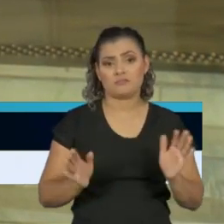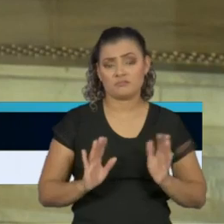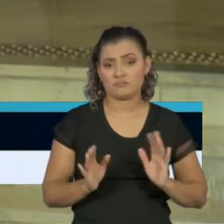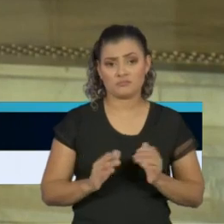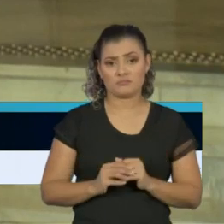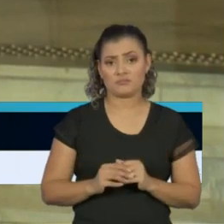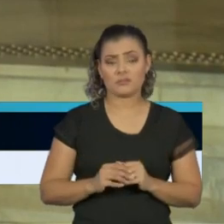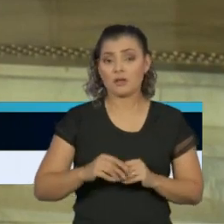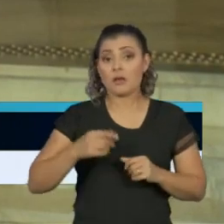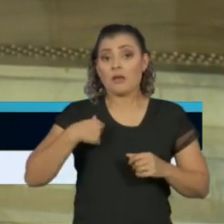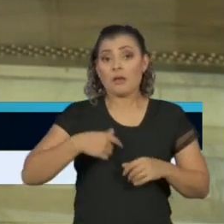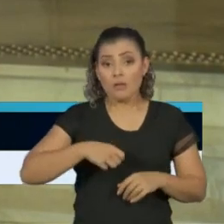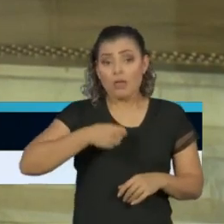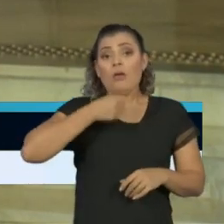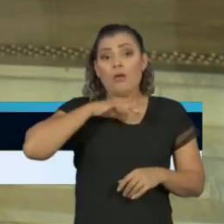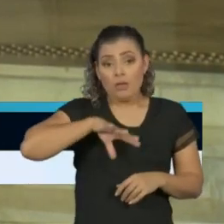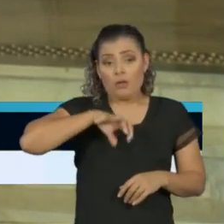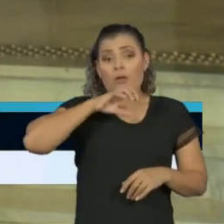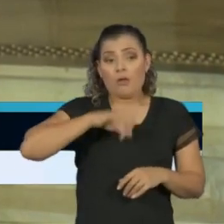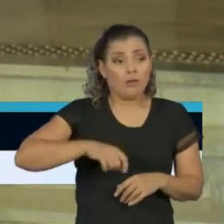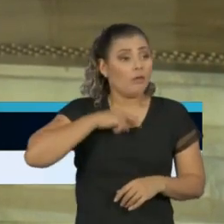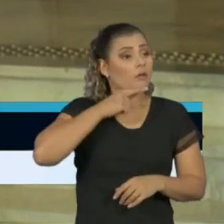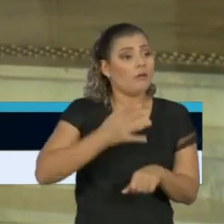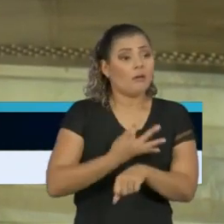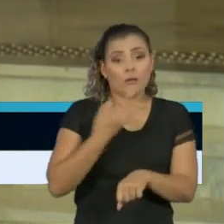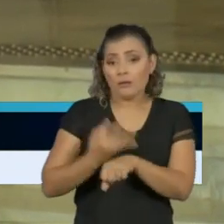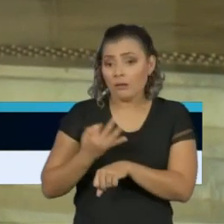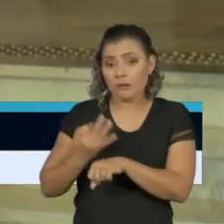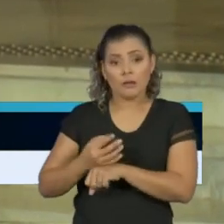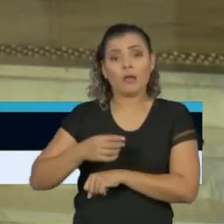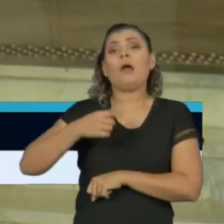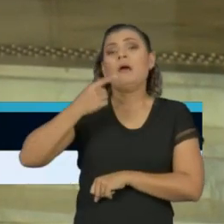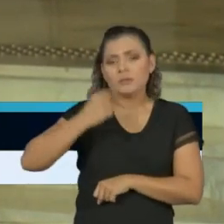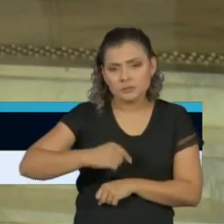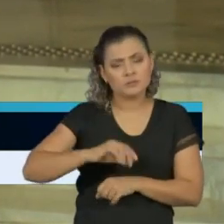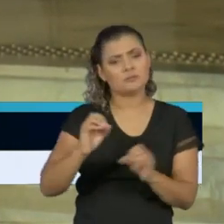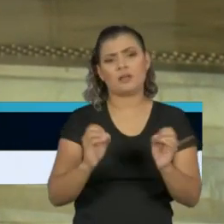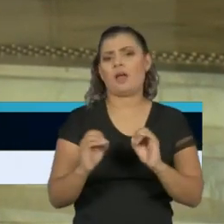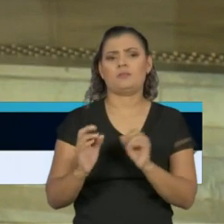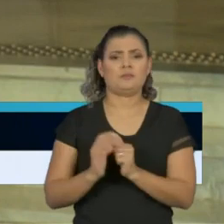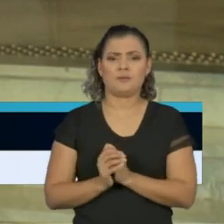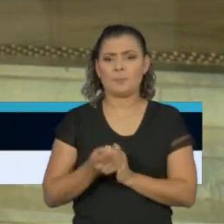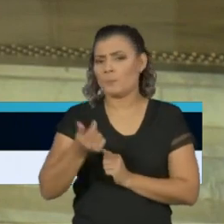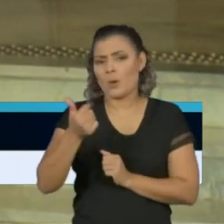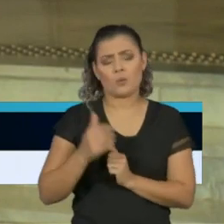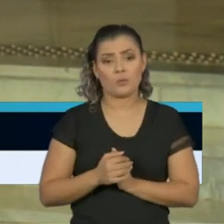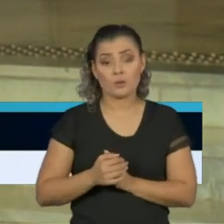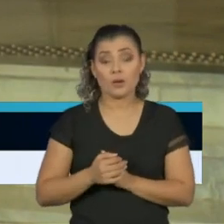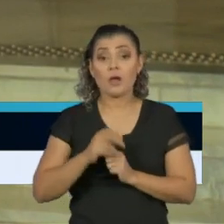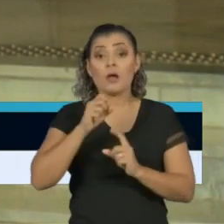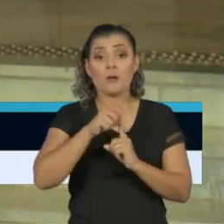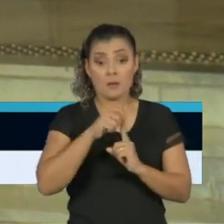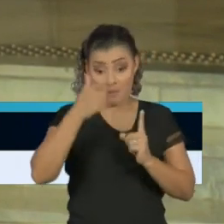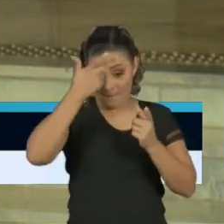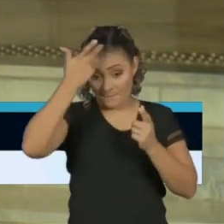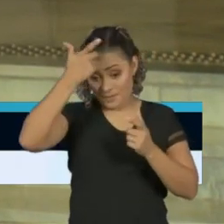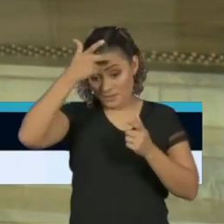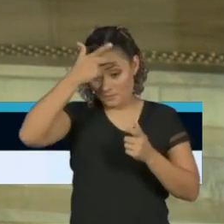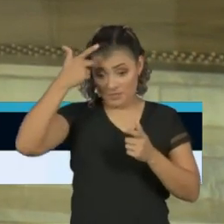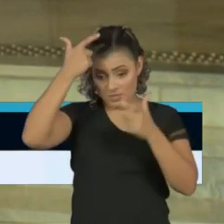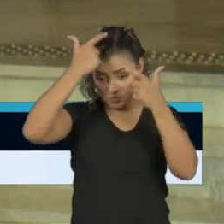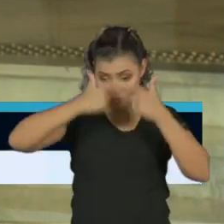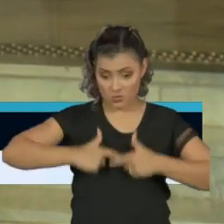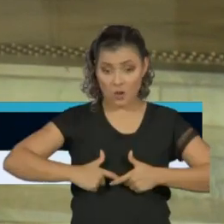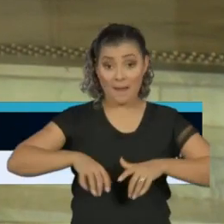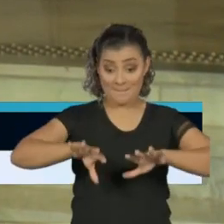vias respiratórias, processos habituais. O grau de contagiosidade que o assintomático tem, se